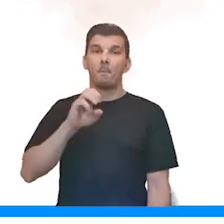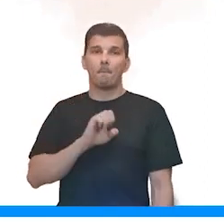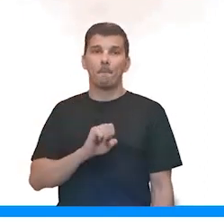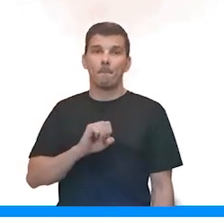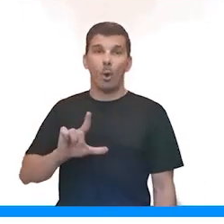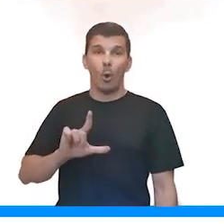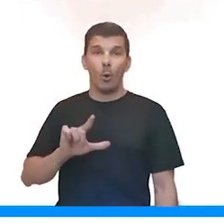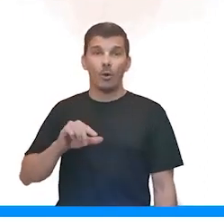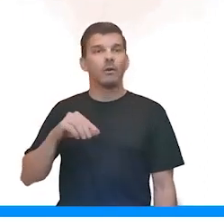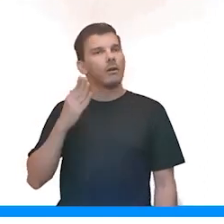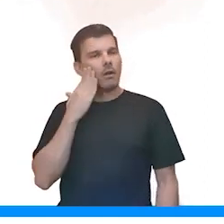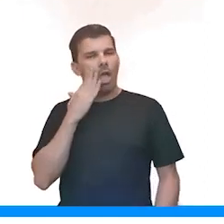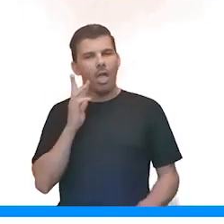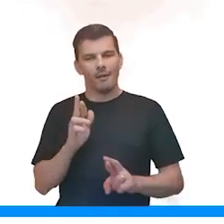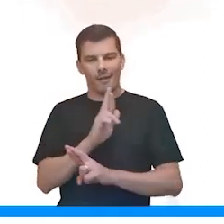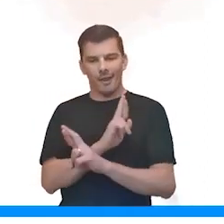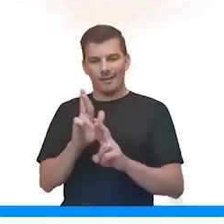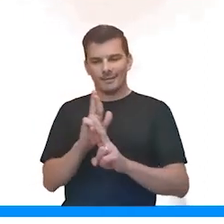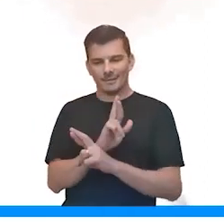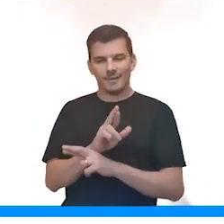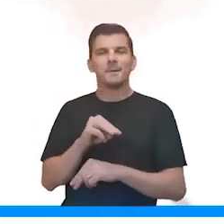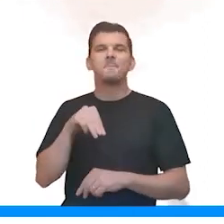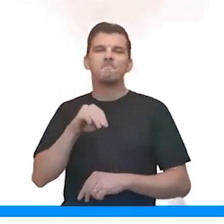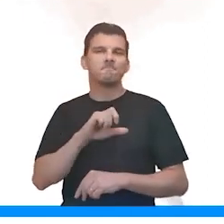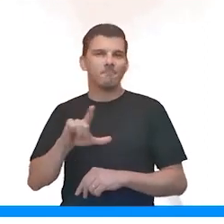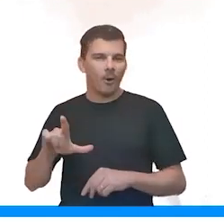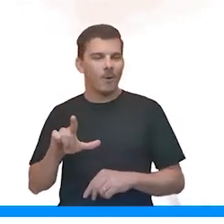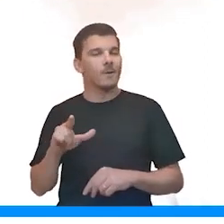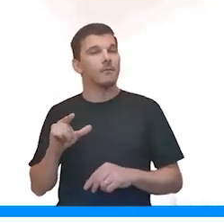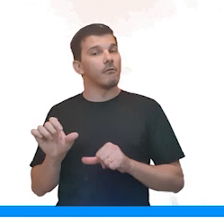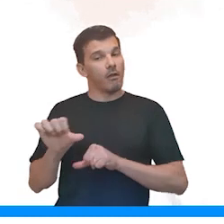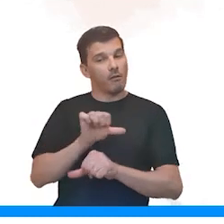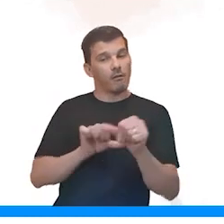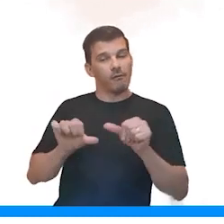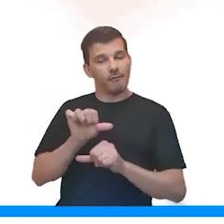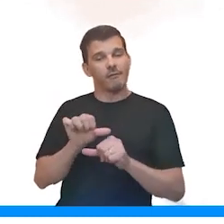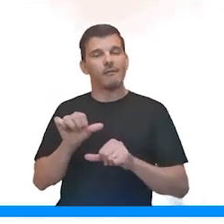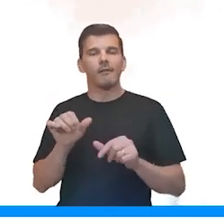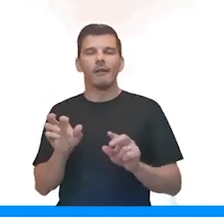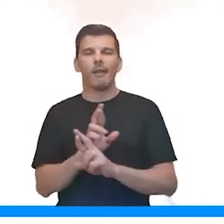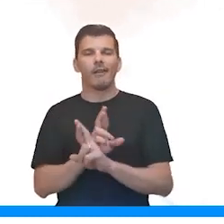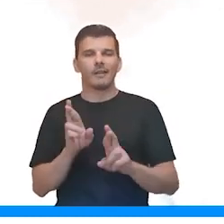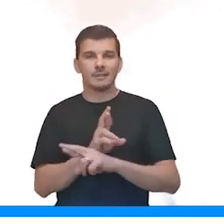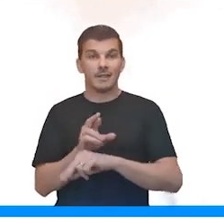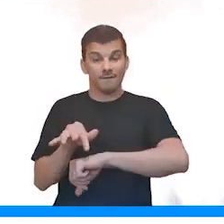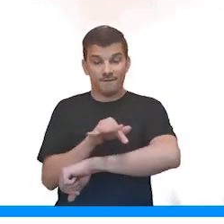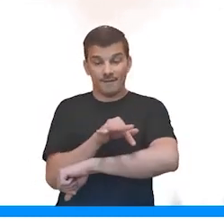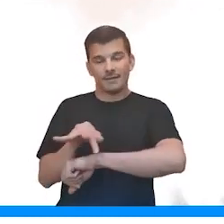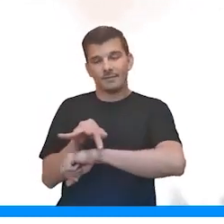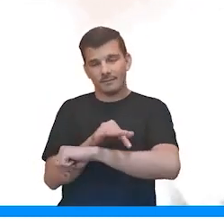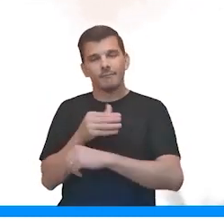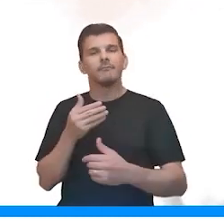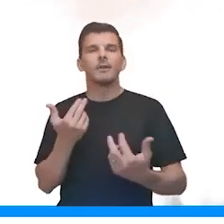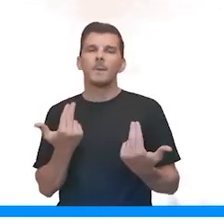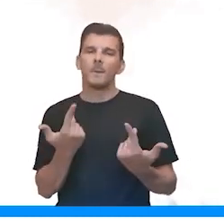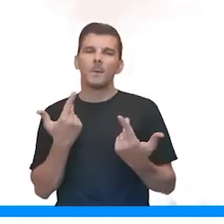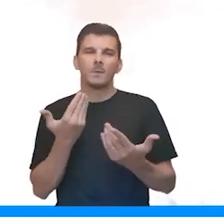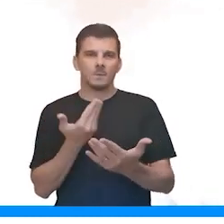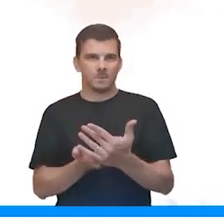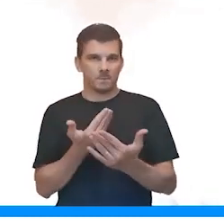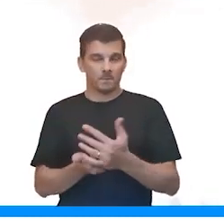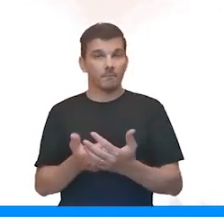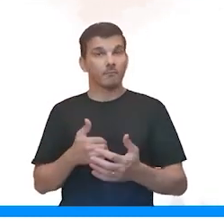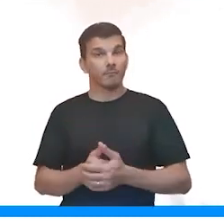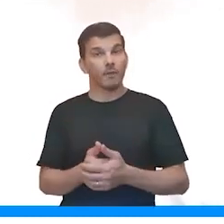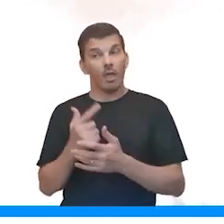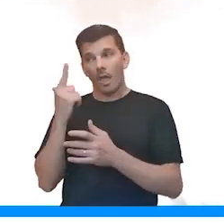isso em química, né? Em química vê bastante isso. Essa é uma matéria que em química nós trabalhamos muito parecido. Às vezes vocês em